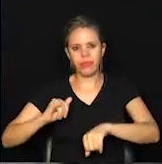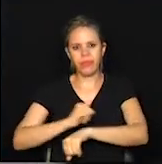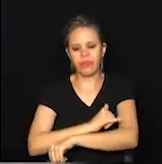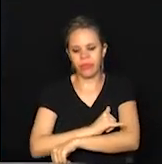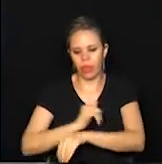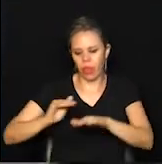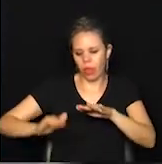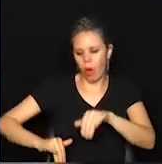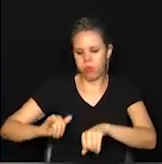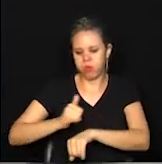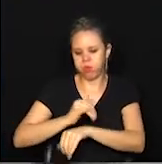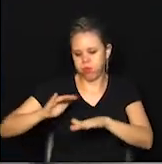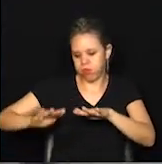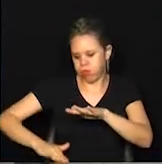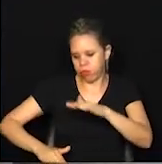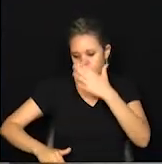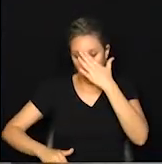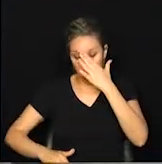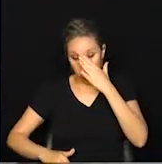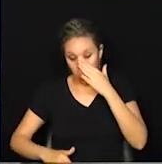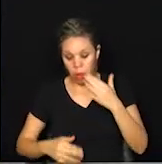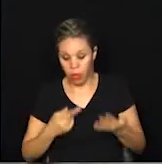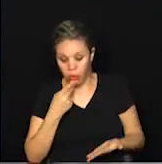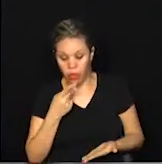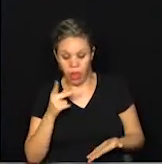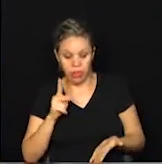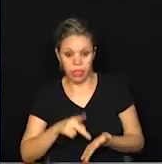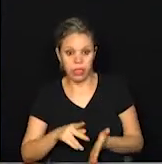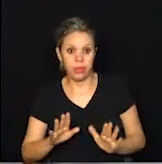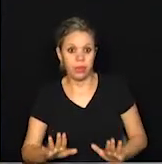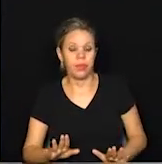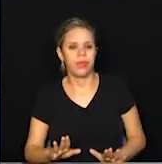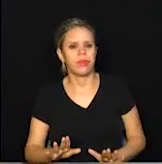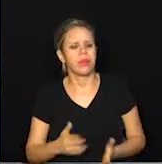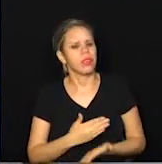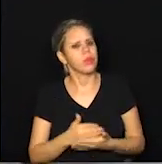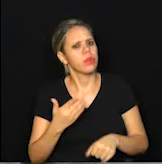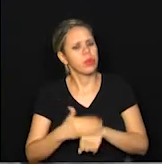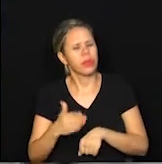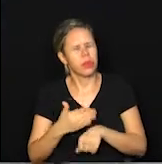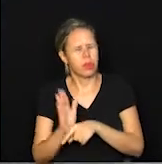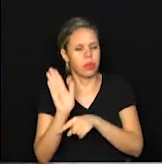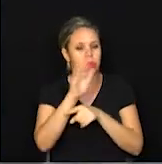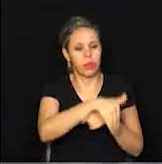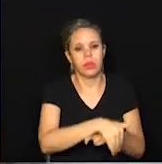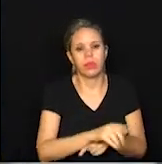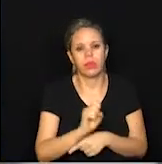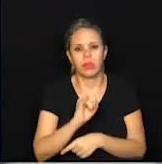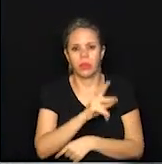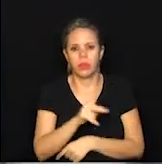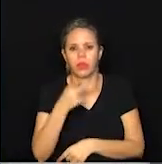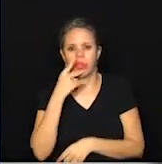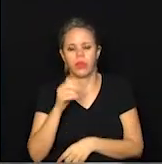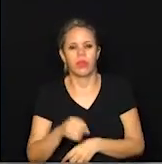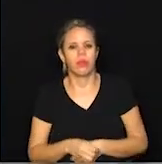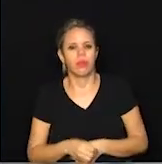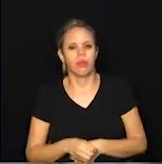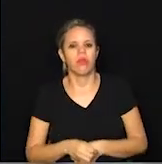baixinho, vamos ser politicamente incorreto. Ele começa a praticar o basquete, se o professor começa a dar